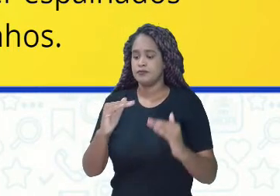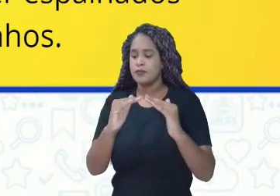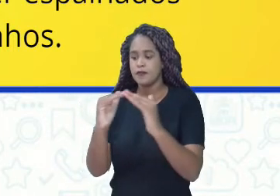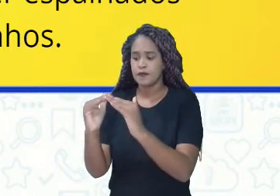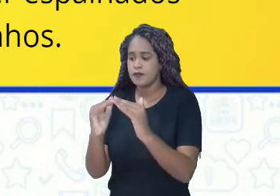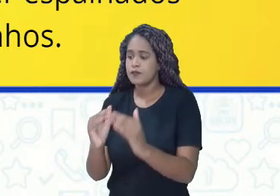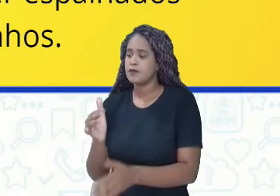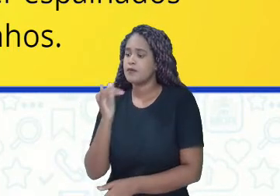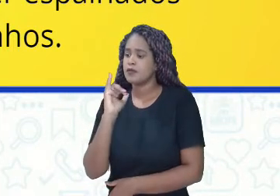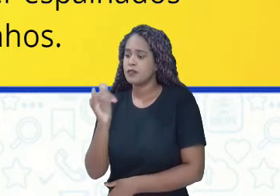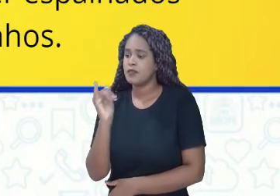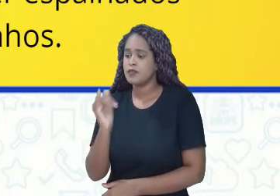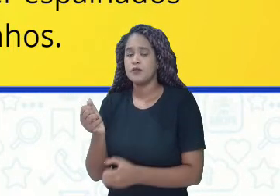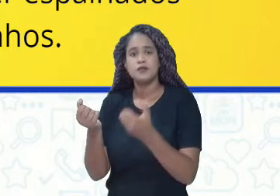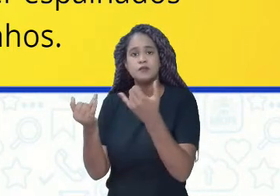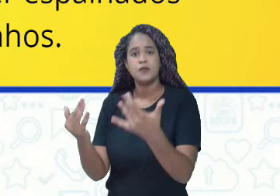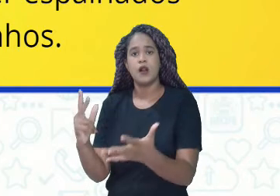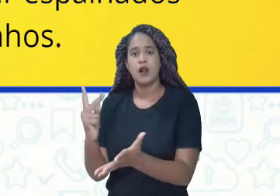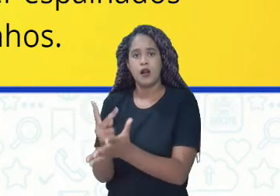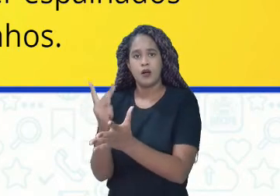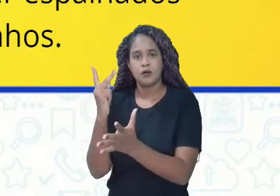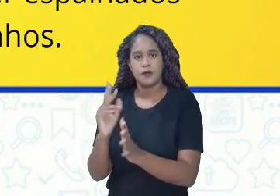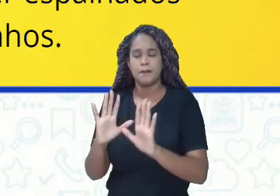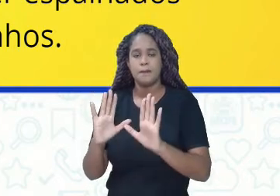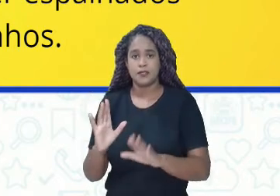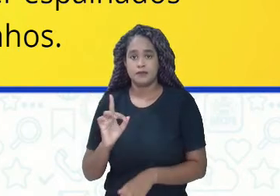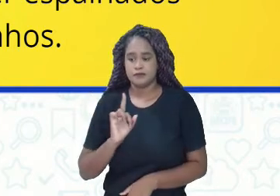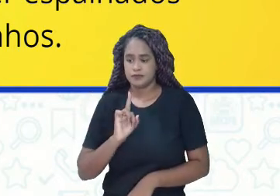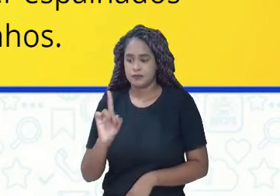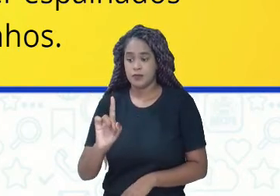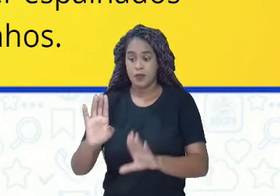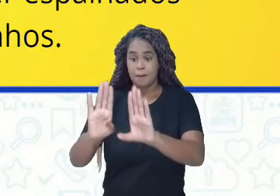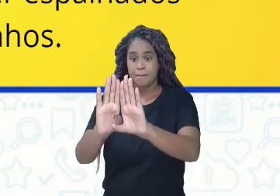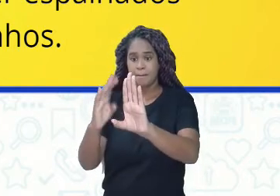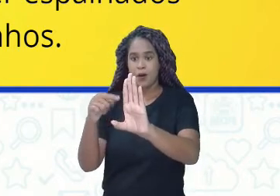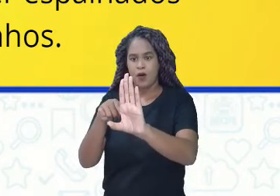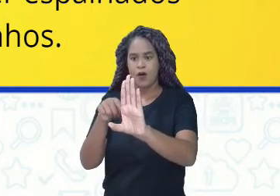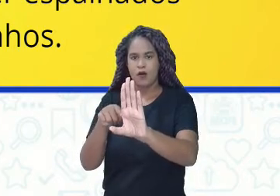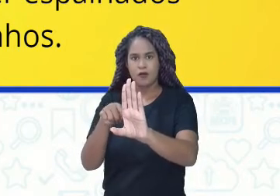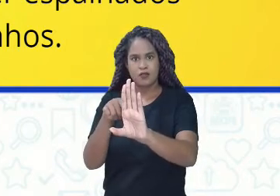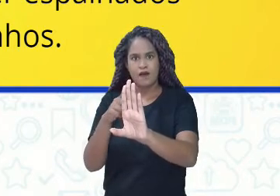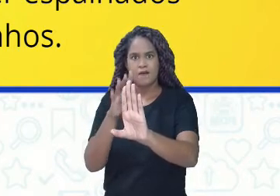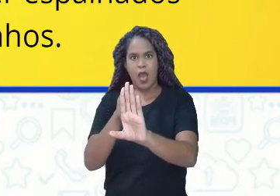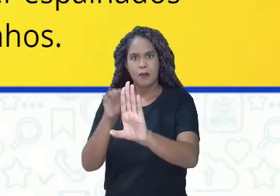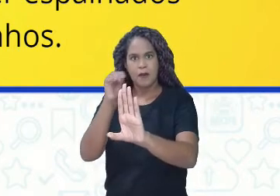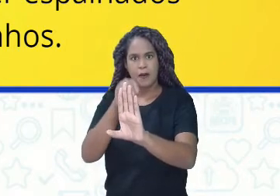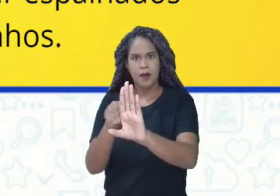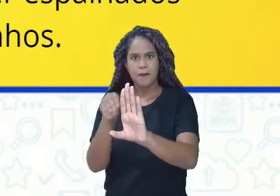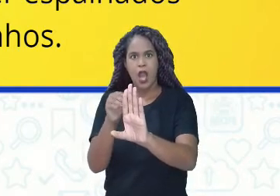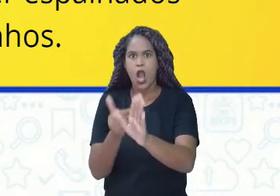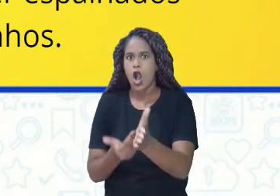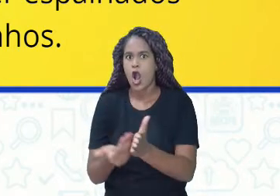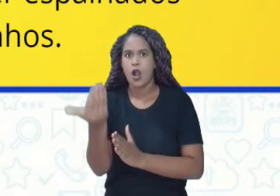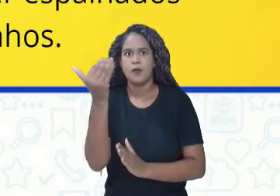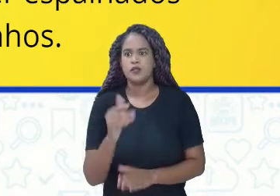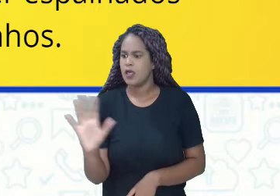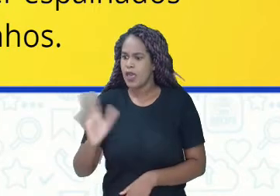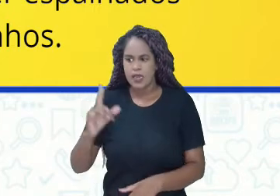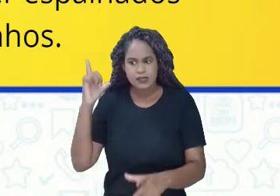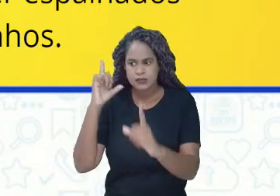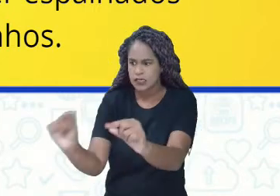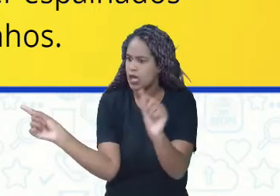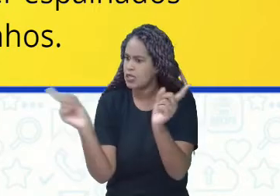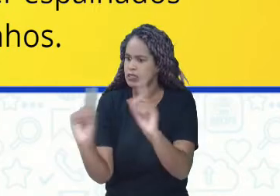e com o pau. Mas, quando ia sair de casa, a porta, com um ar zangado, avisou: não saia daqui e pense no que